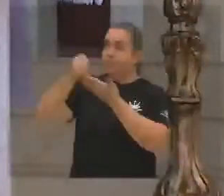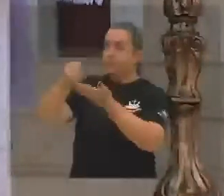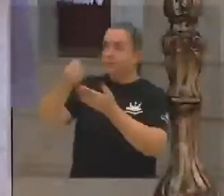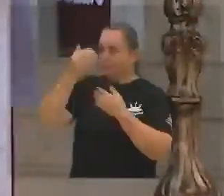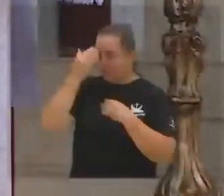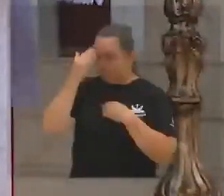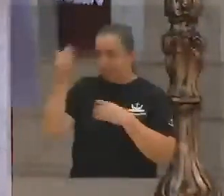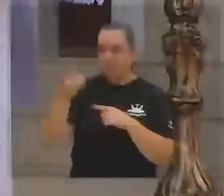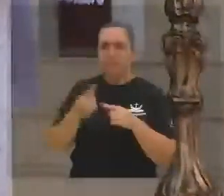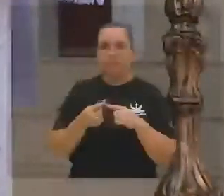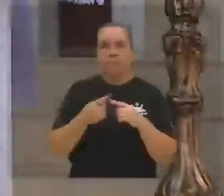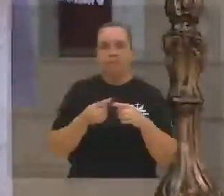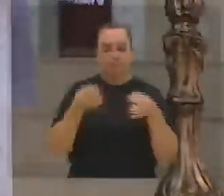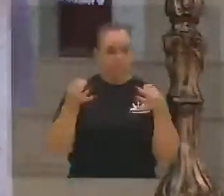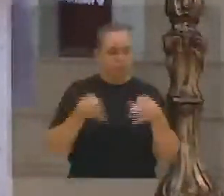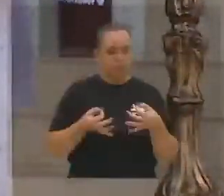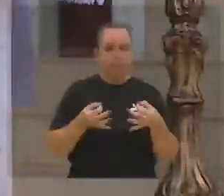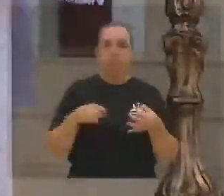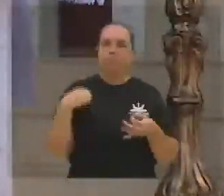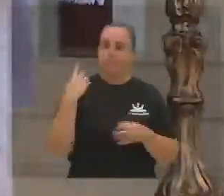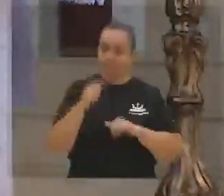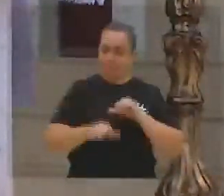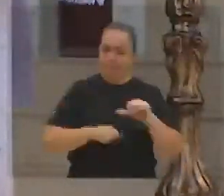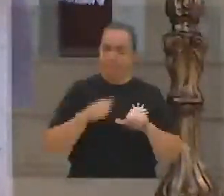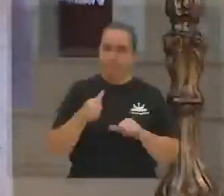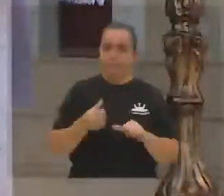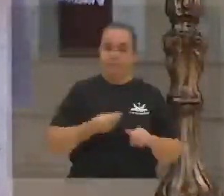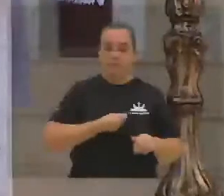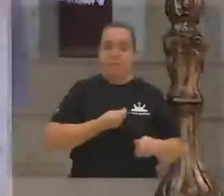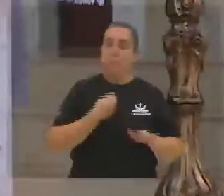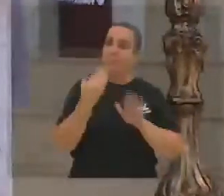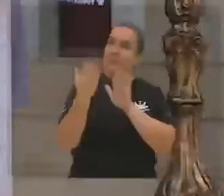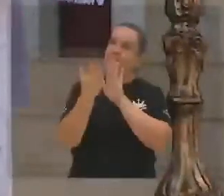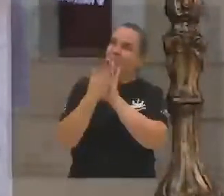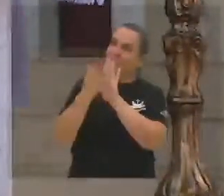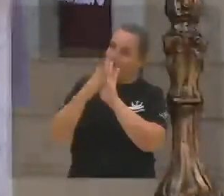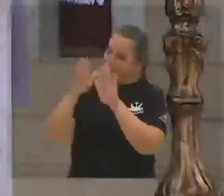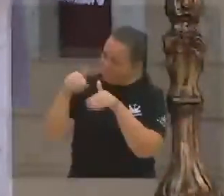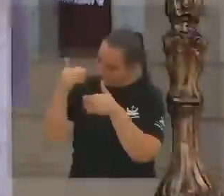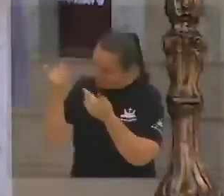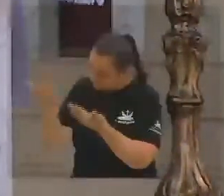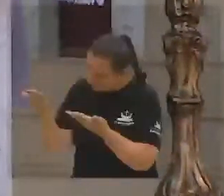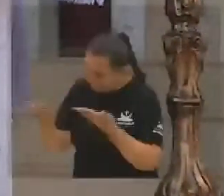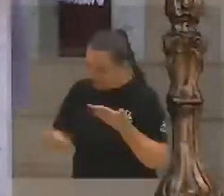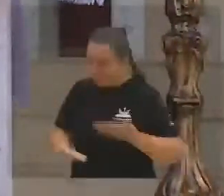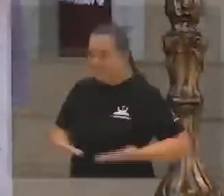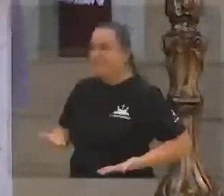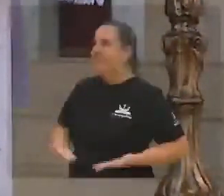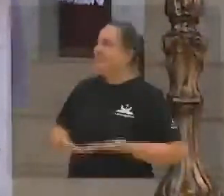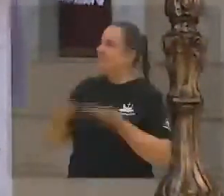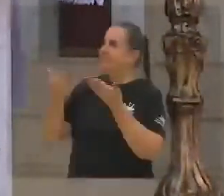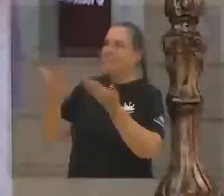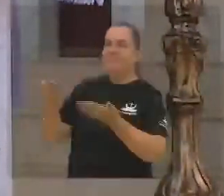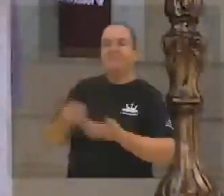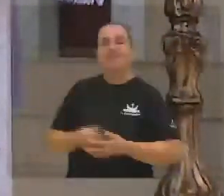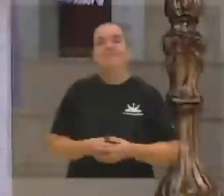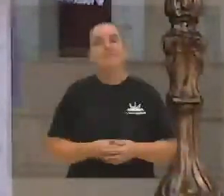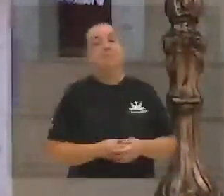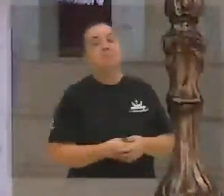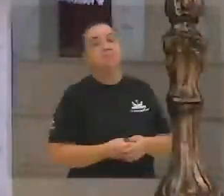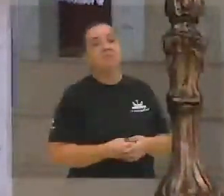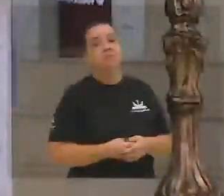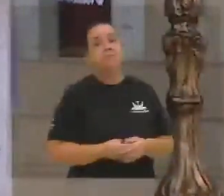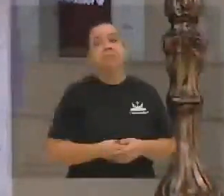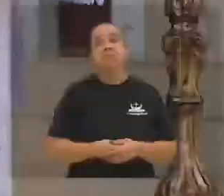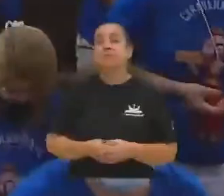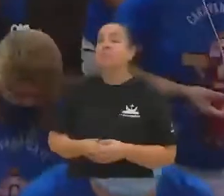da salvação, e vos agradecemos porque nos tornastes dignos de estar aqui na vossa presença e vos